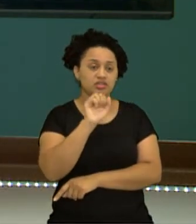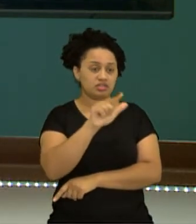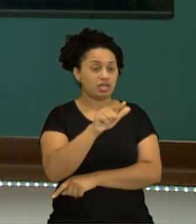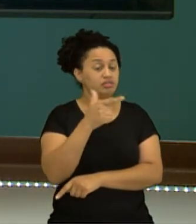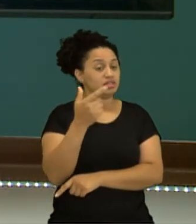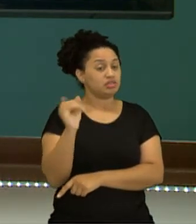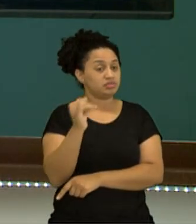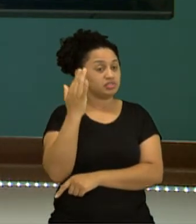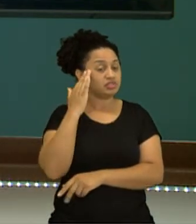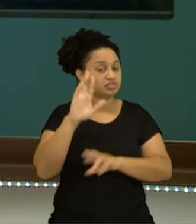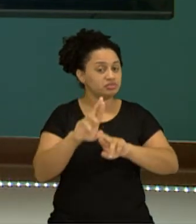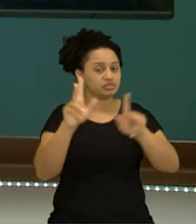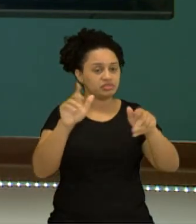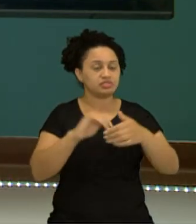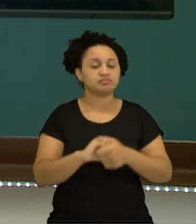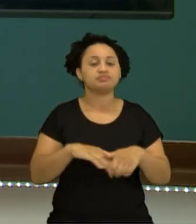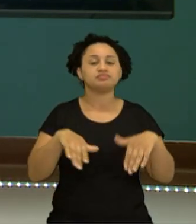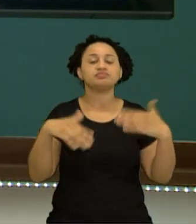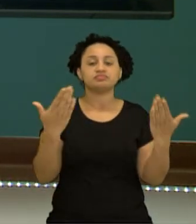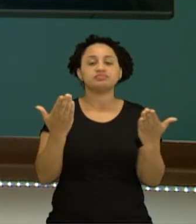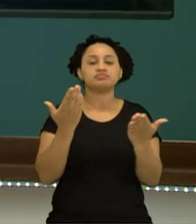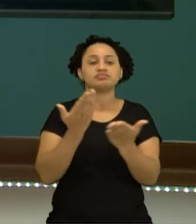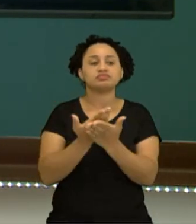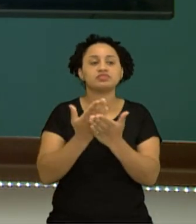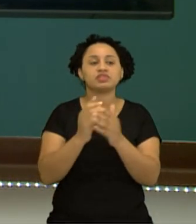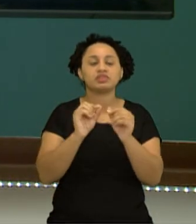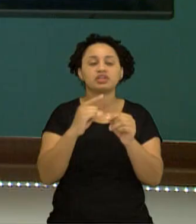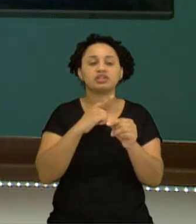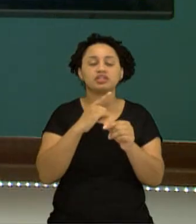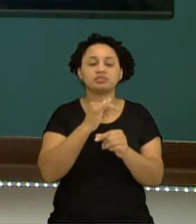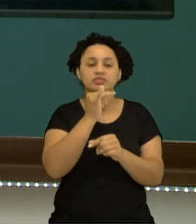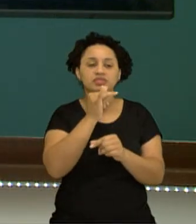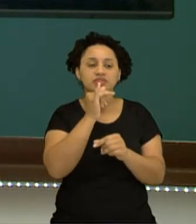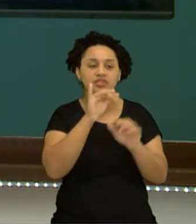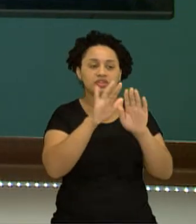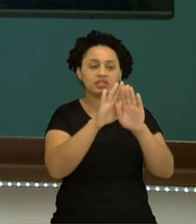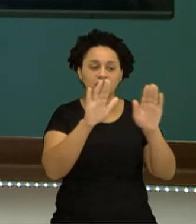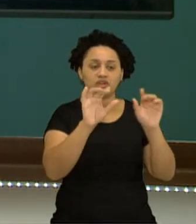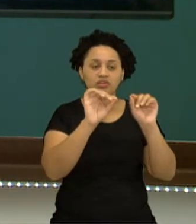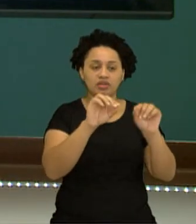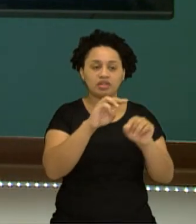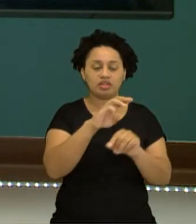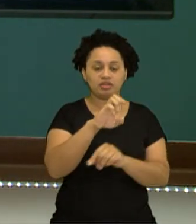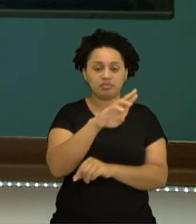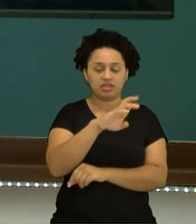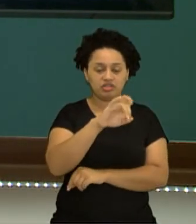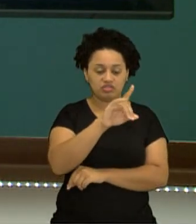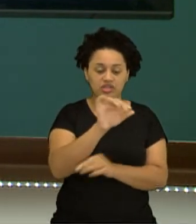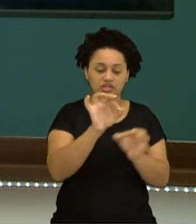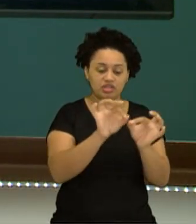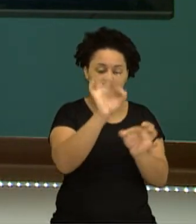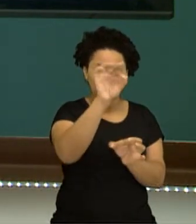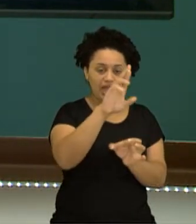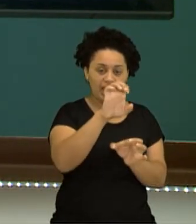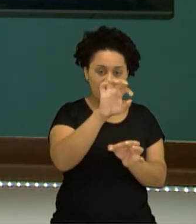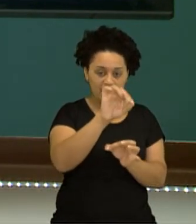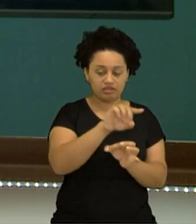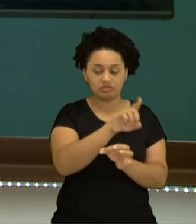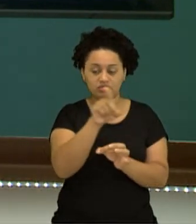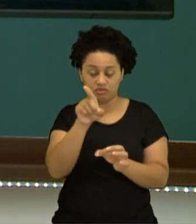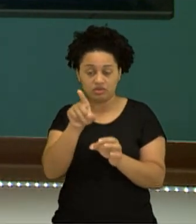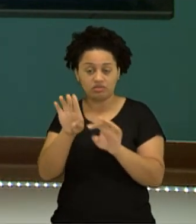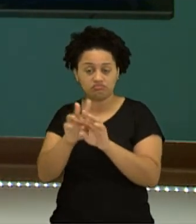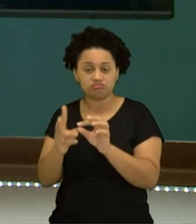gente? Então, nós temos o exemplo da secção meridiana de um cilindro reto e de um